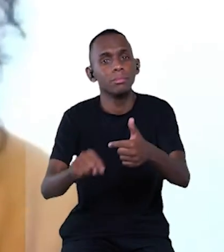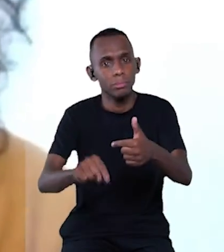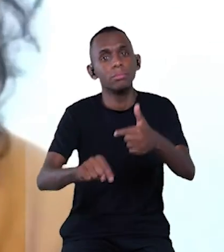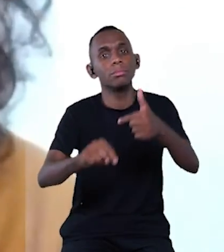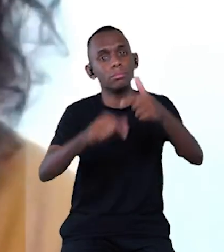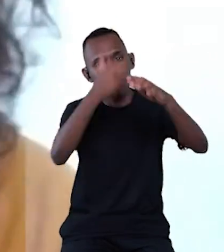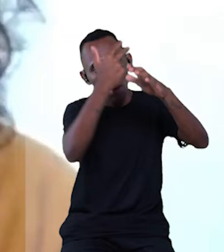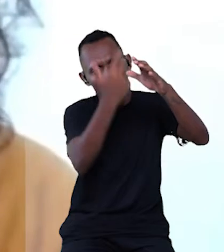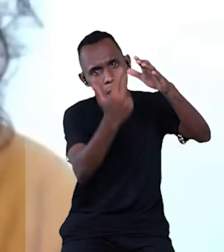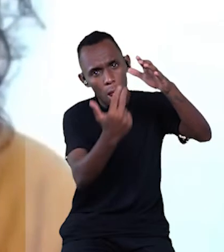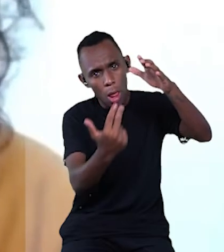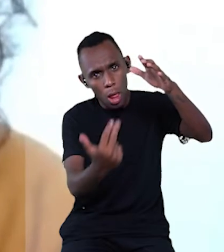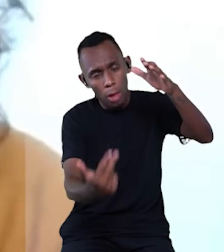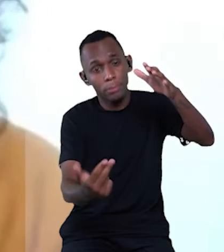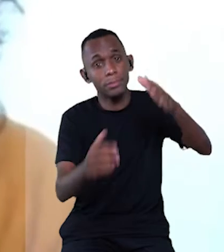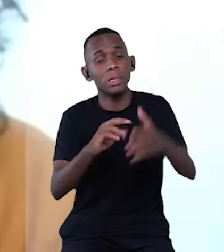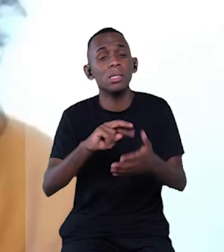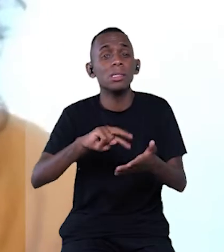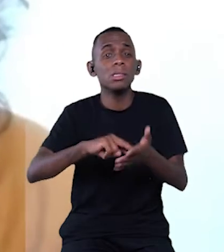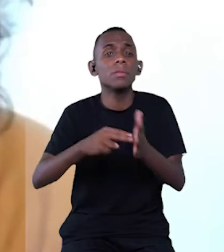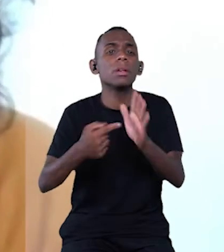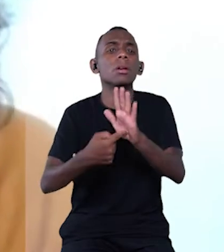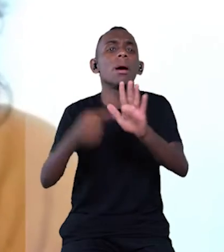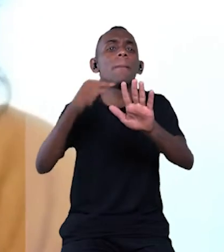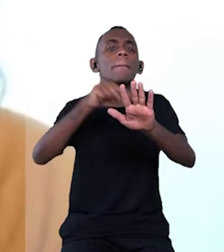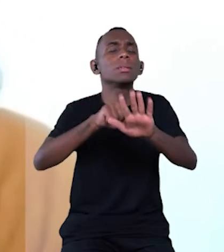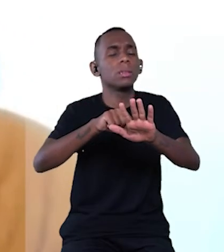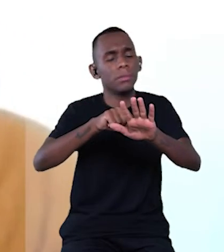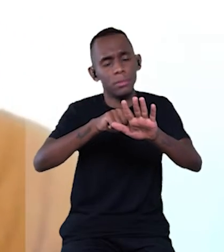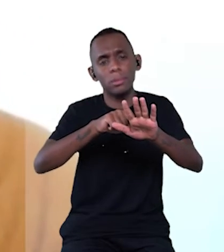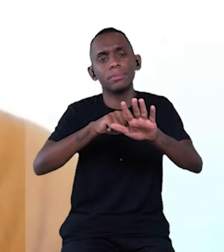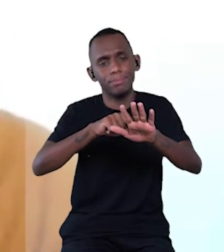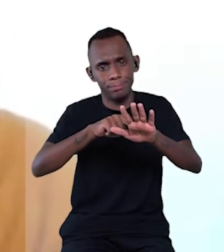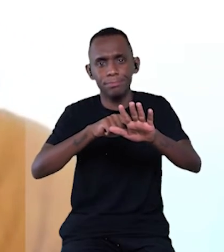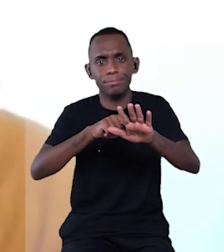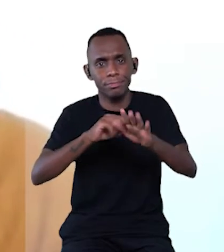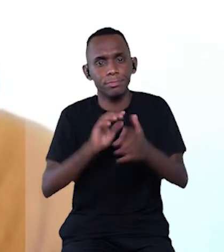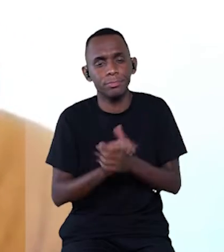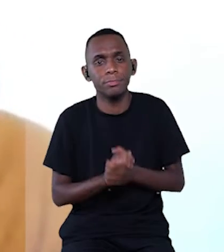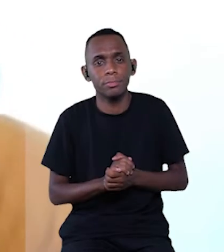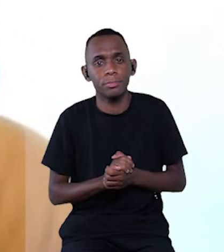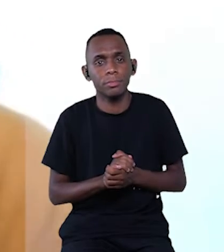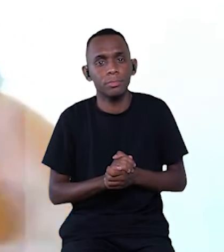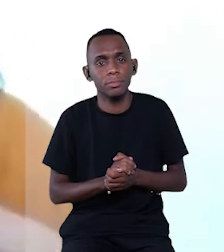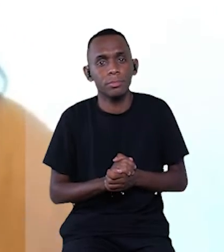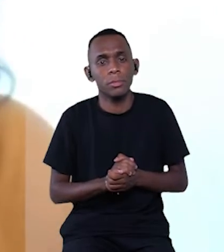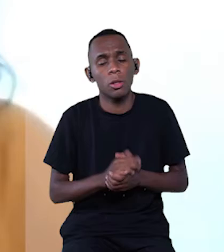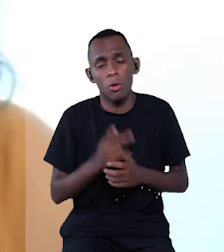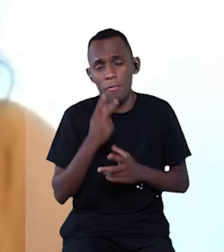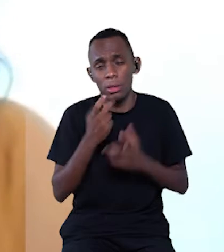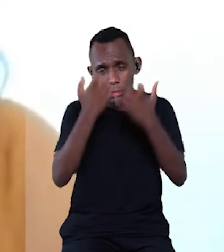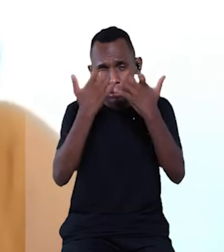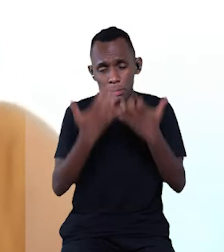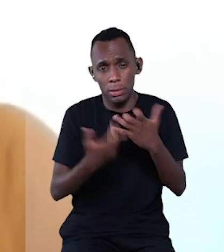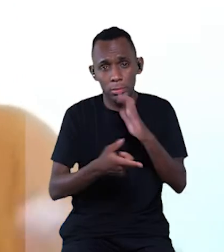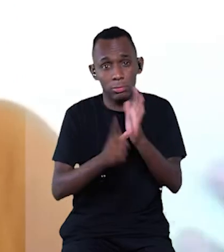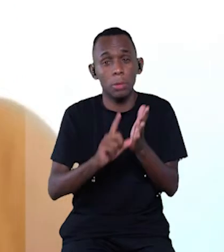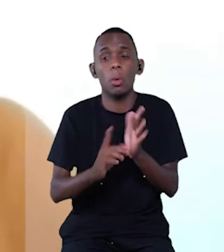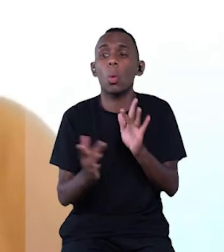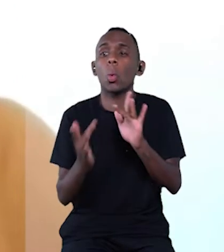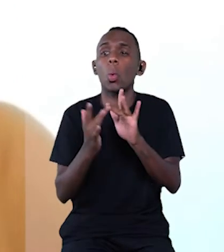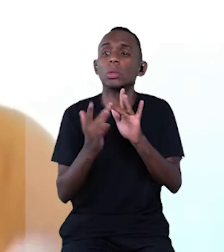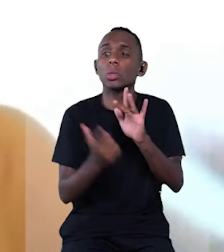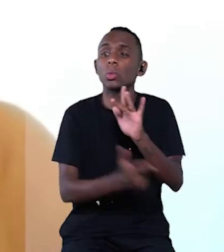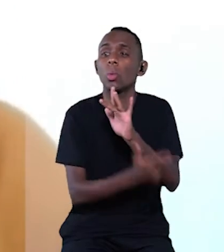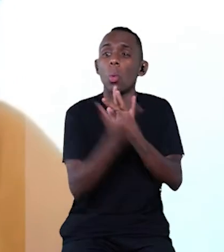poderem ir bem profundamente no mar. E é uma metáfora, né? Igual eu falei um pouco, né, o meu